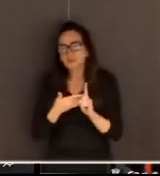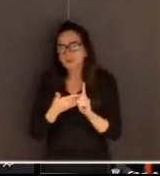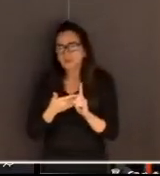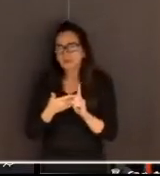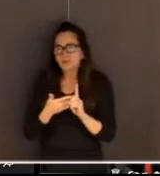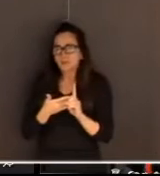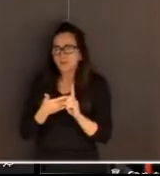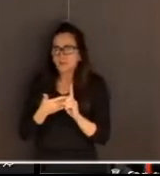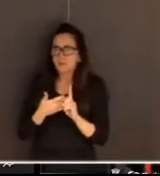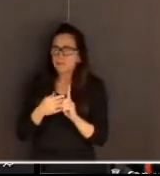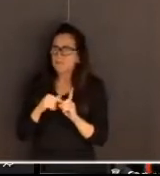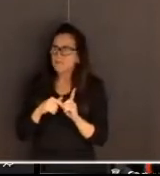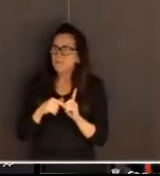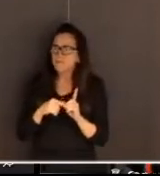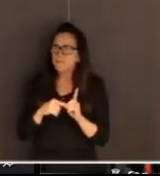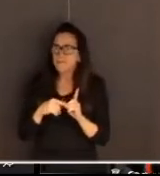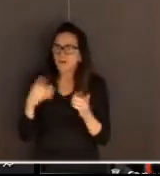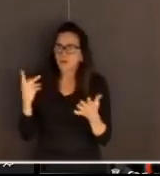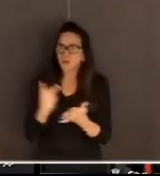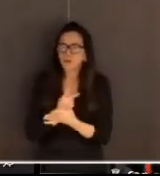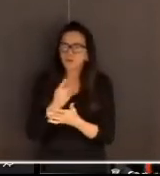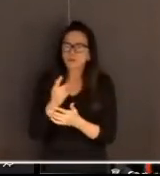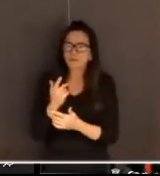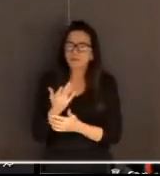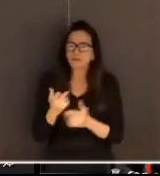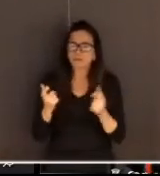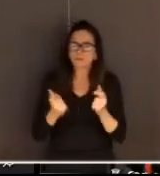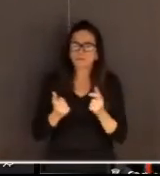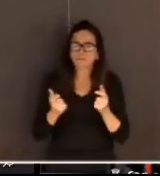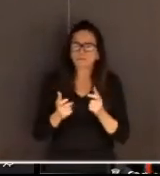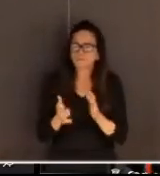Estelle versus Williams. Eu